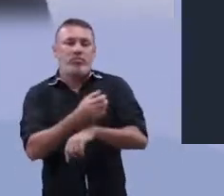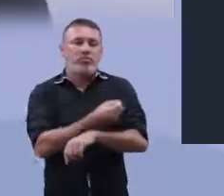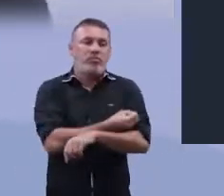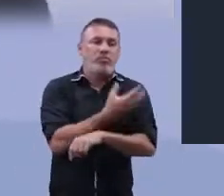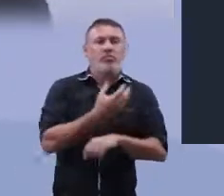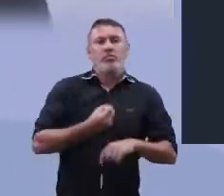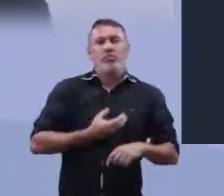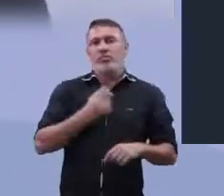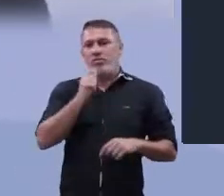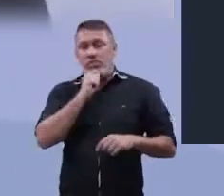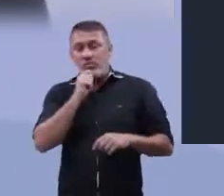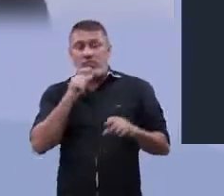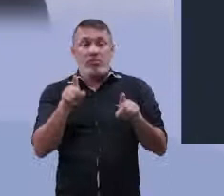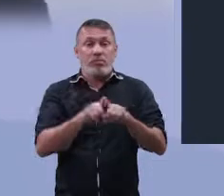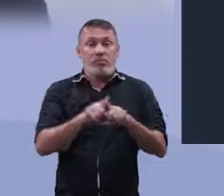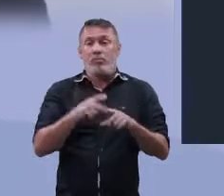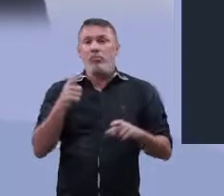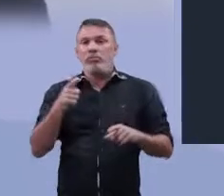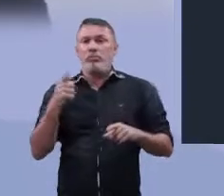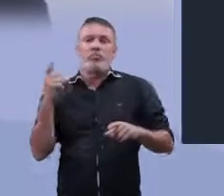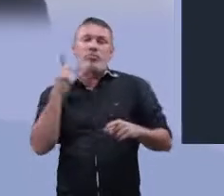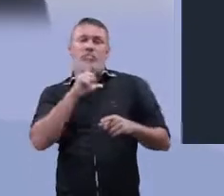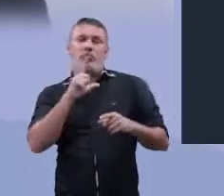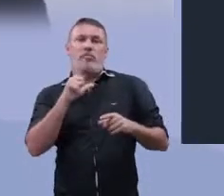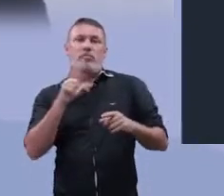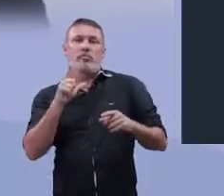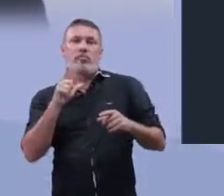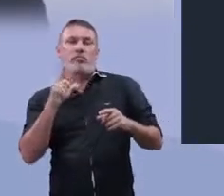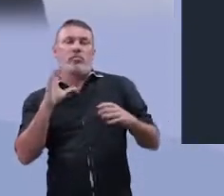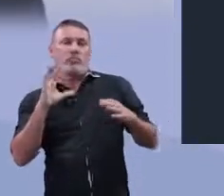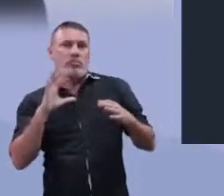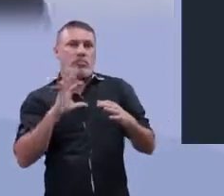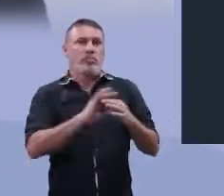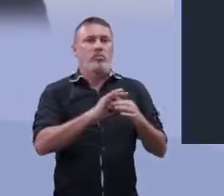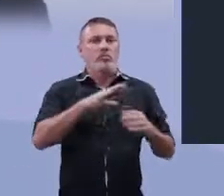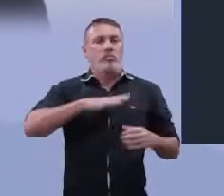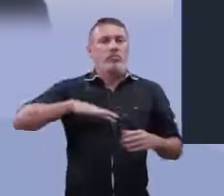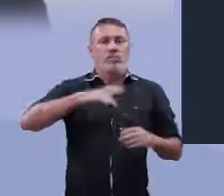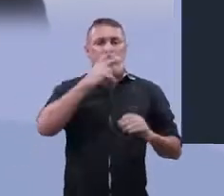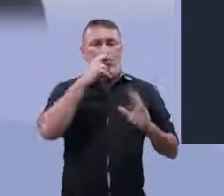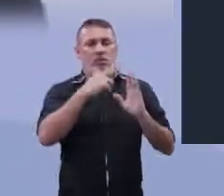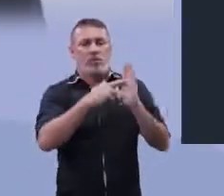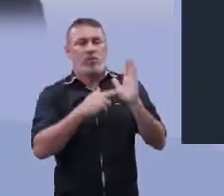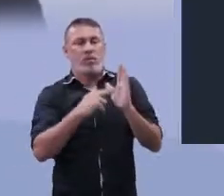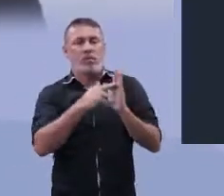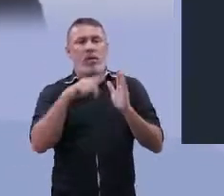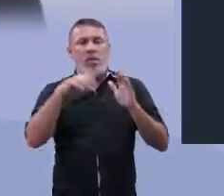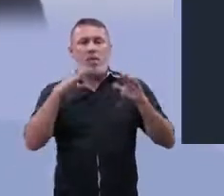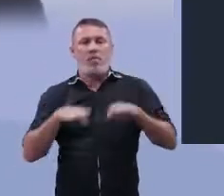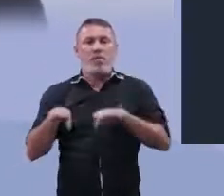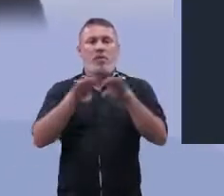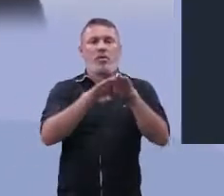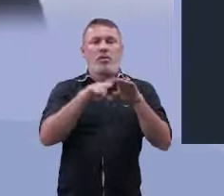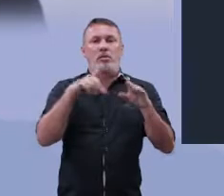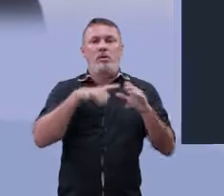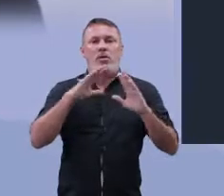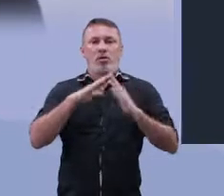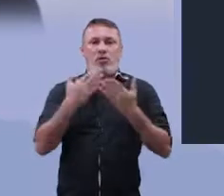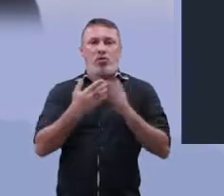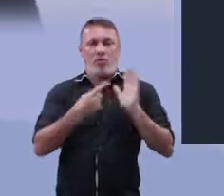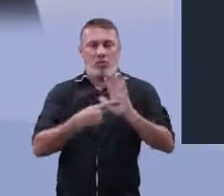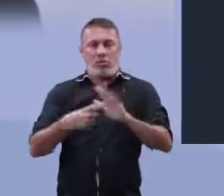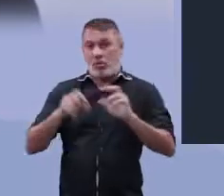à escolarização e não se aproximaram tanto da norma dita como padrão que é apresentada